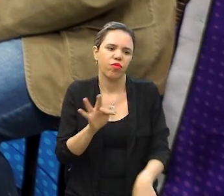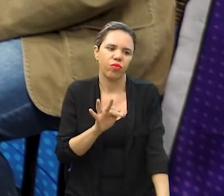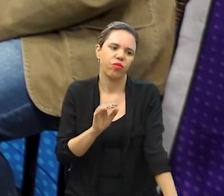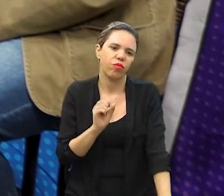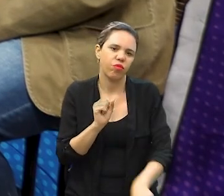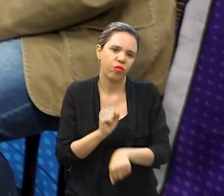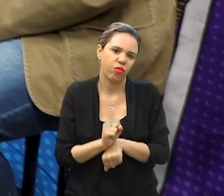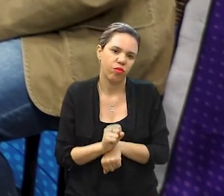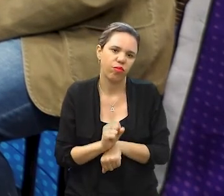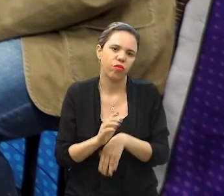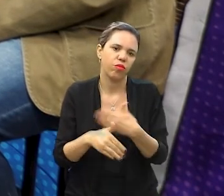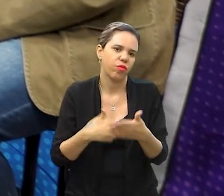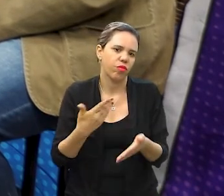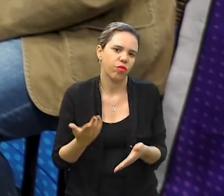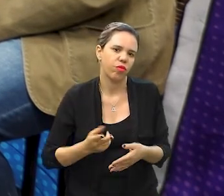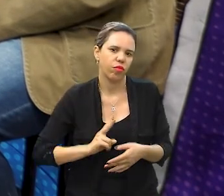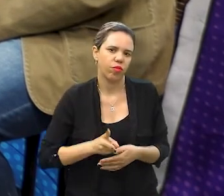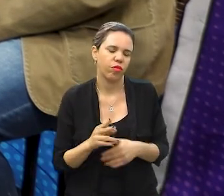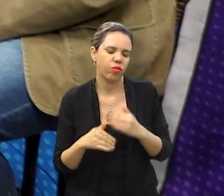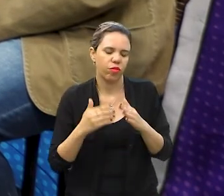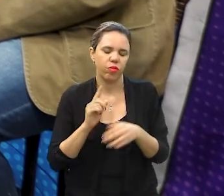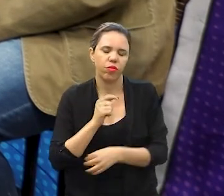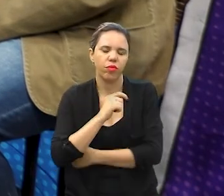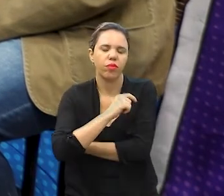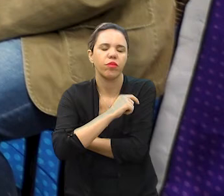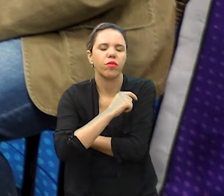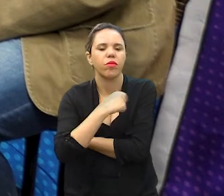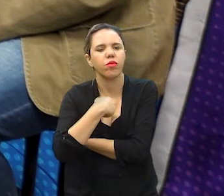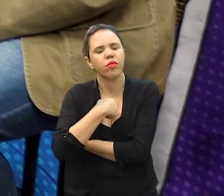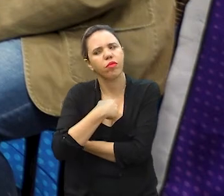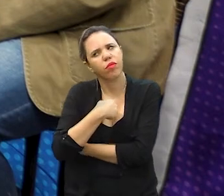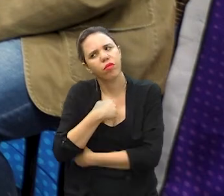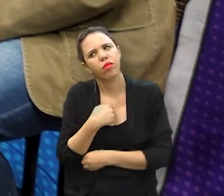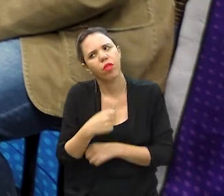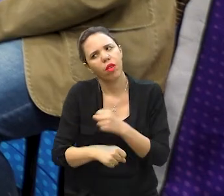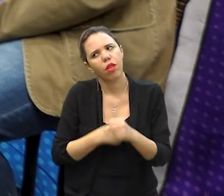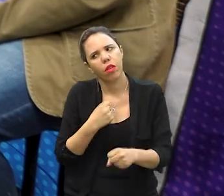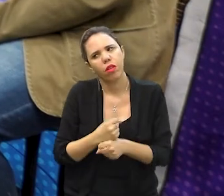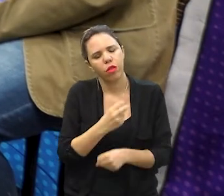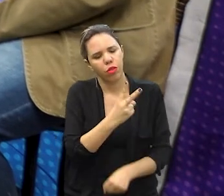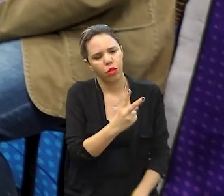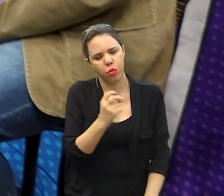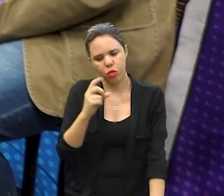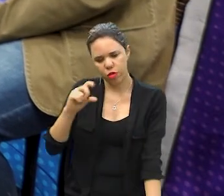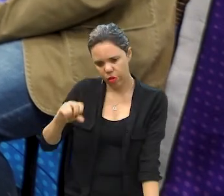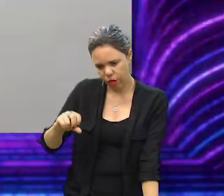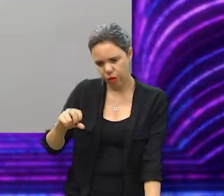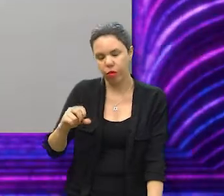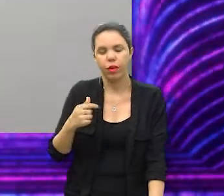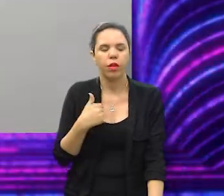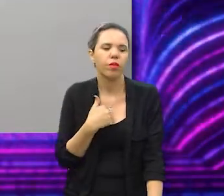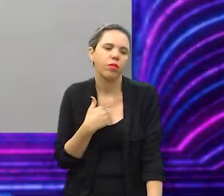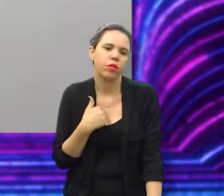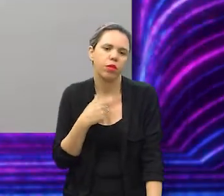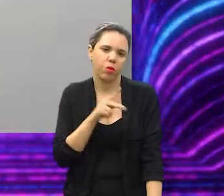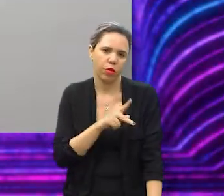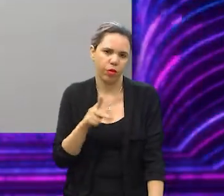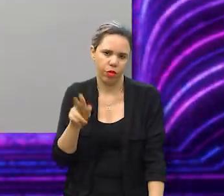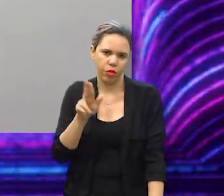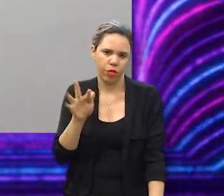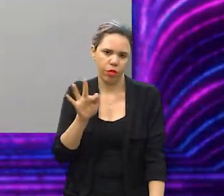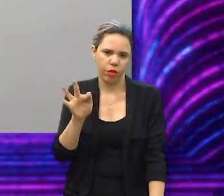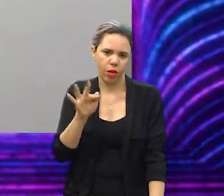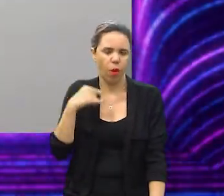faculdade, não deu para desenvolver. Aí, em 2019, eu sou professor universitário,